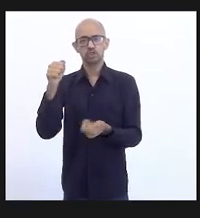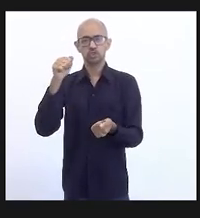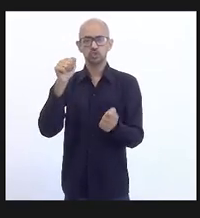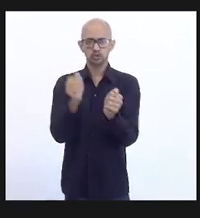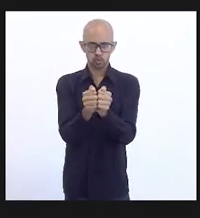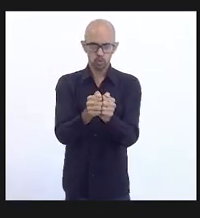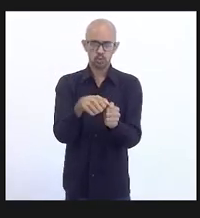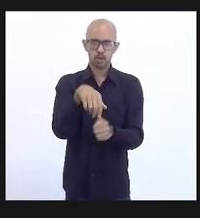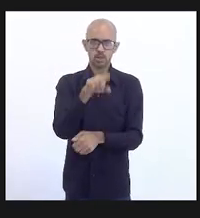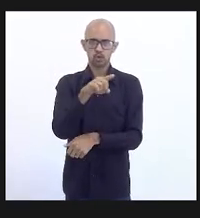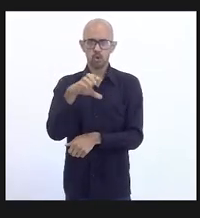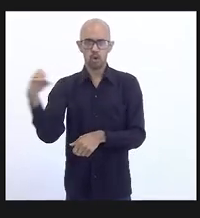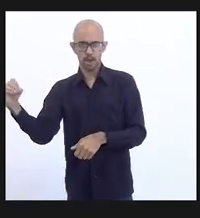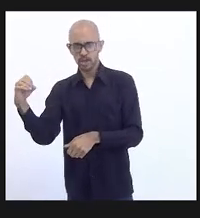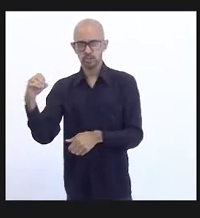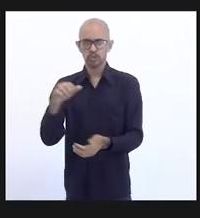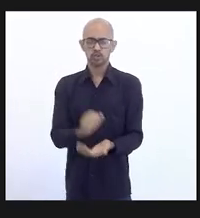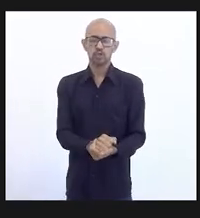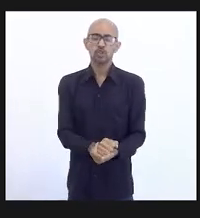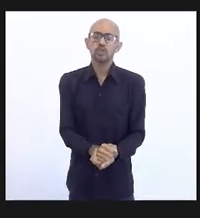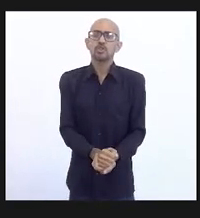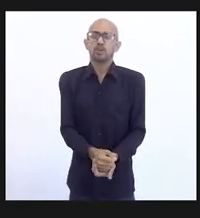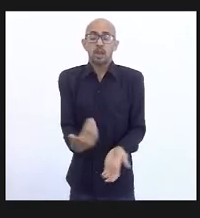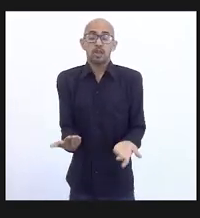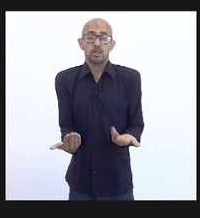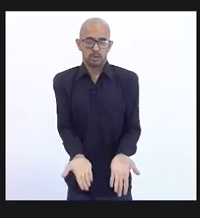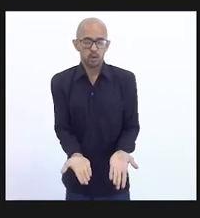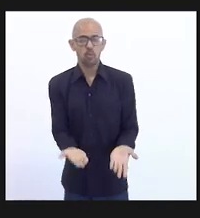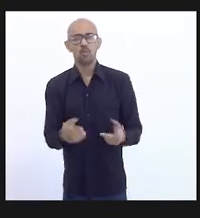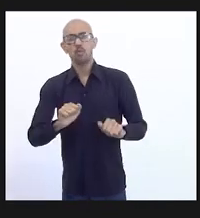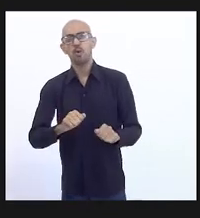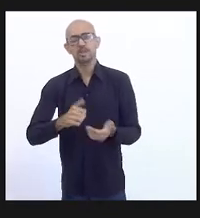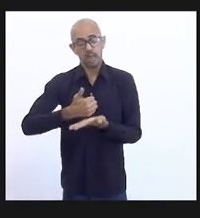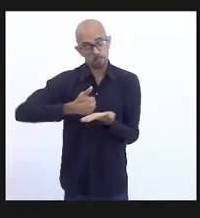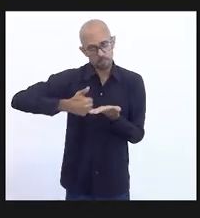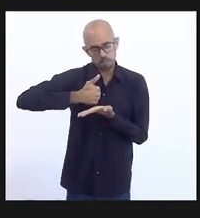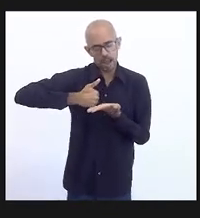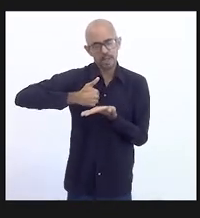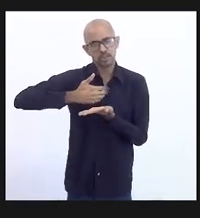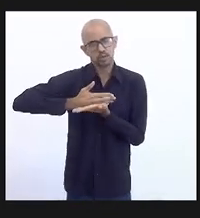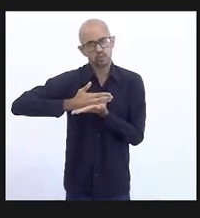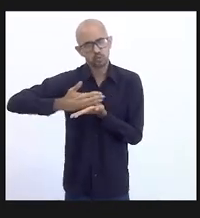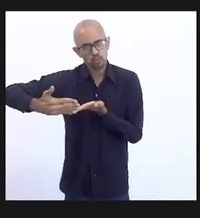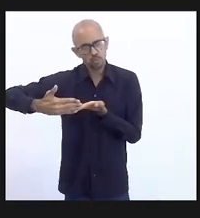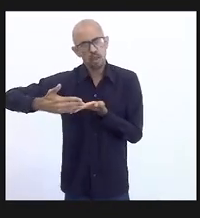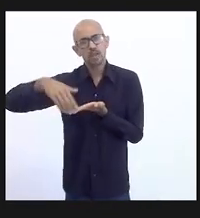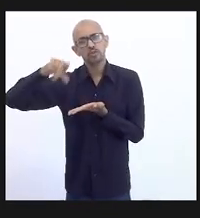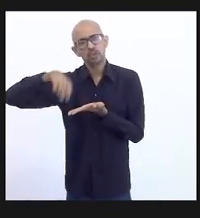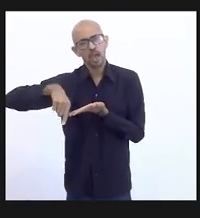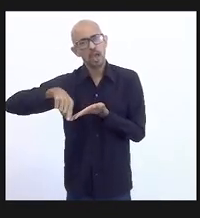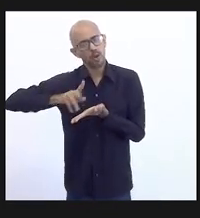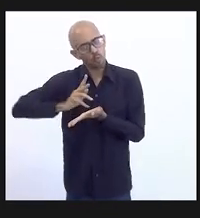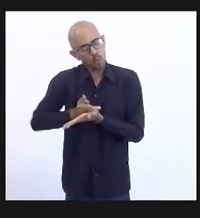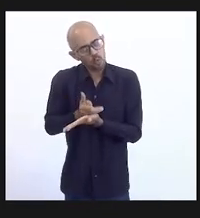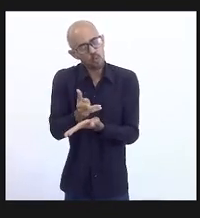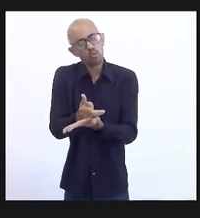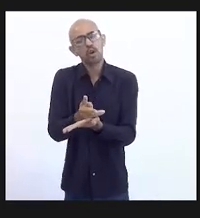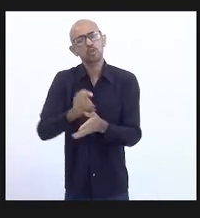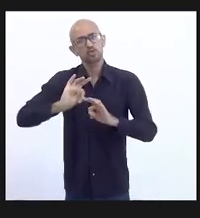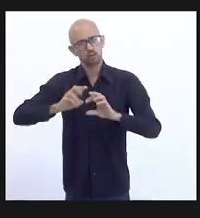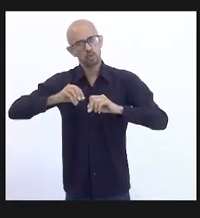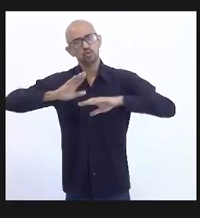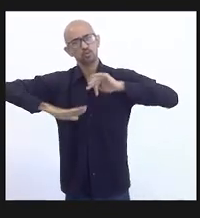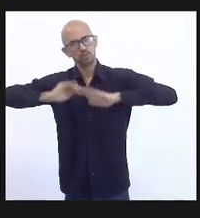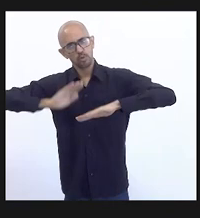Oeste, com, né, no mínimo, um patamar inicial que seja a manutenção tanto dos